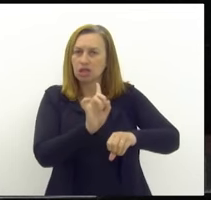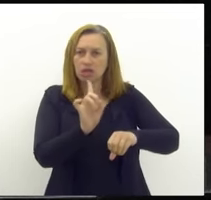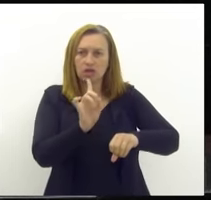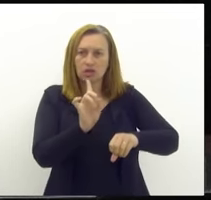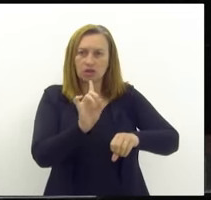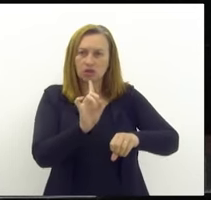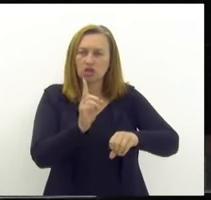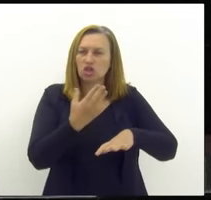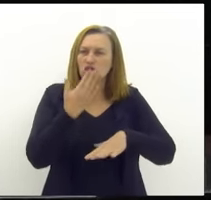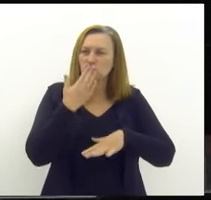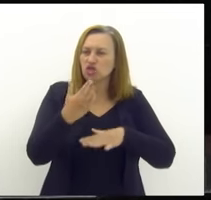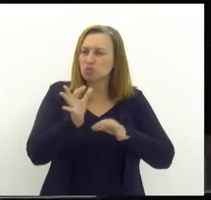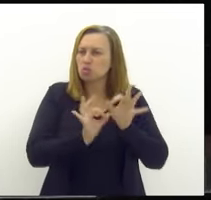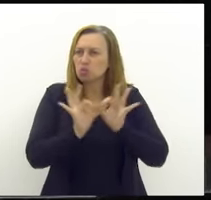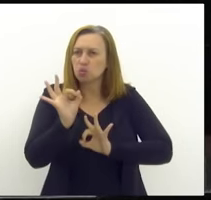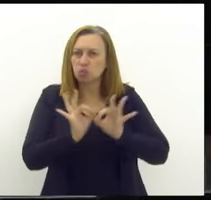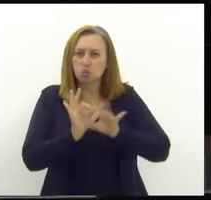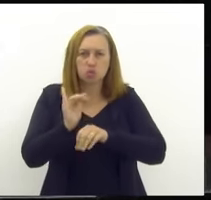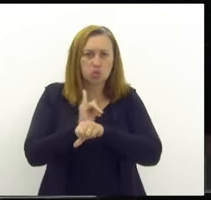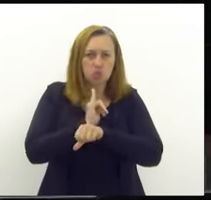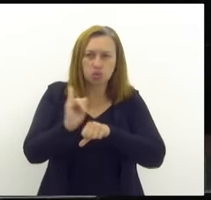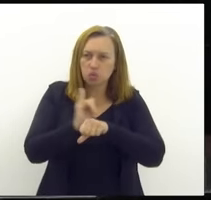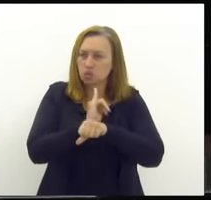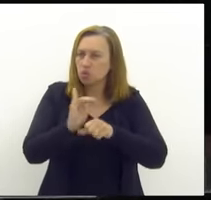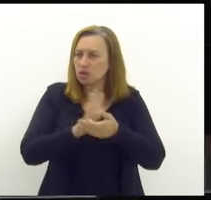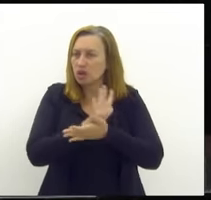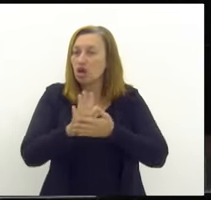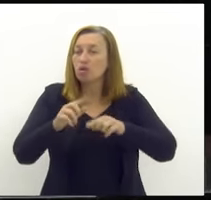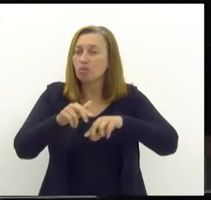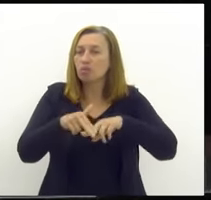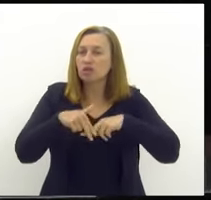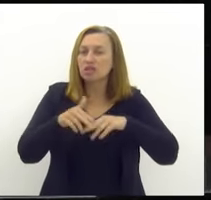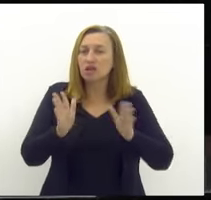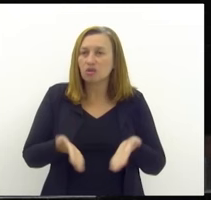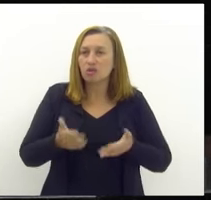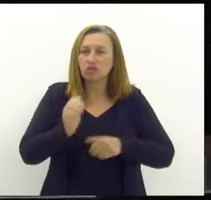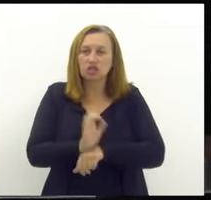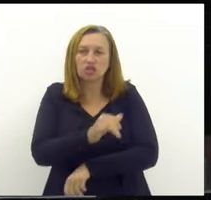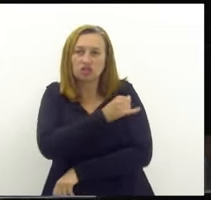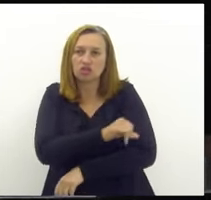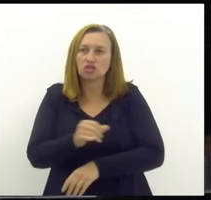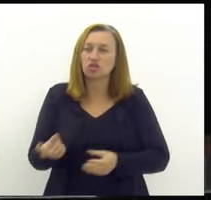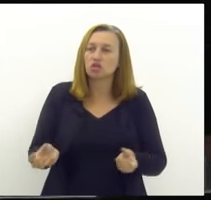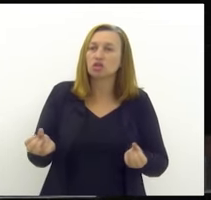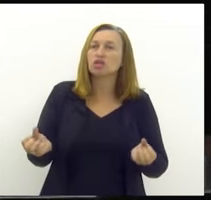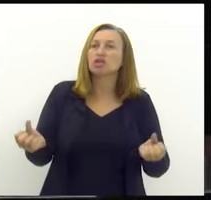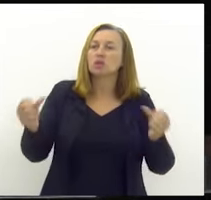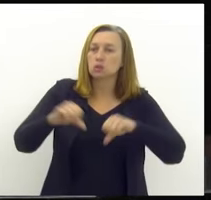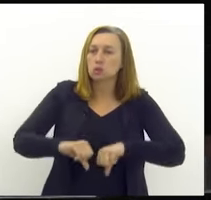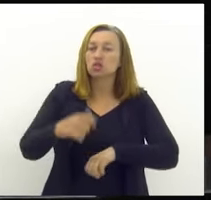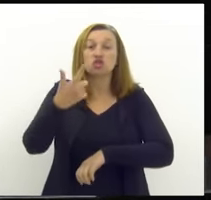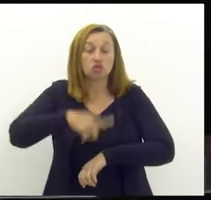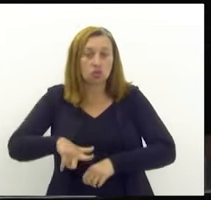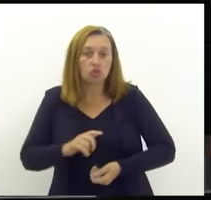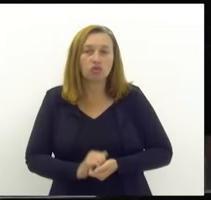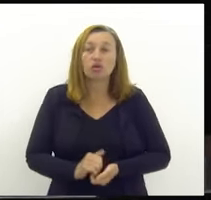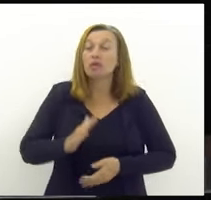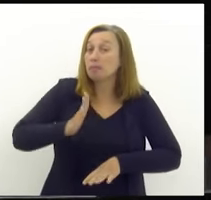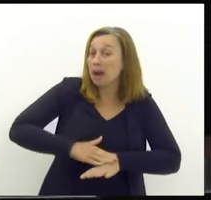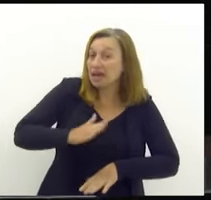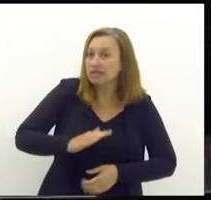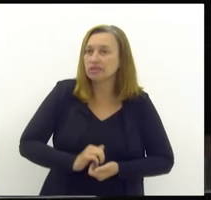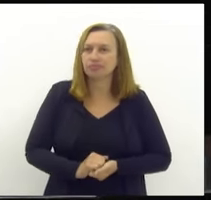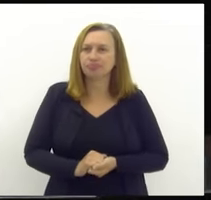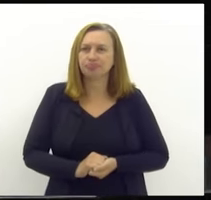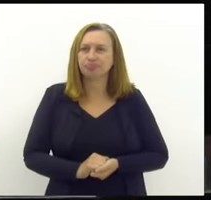teve nenhum tipo de planejamento por isso que agora o estado do Rio de Janeiro tá falido de novo e ainda mais